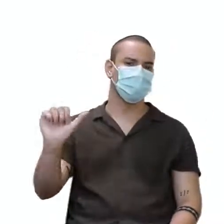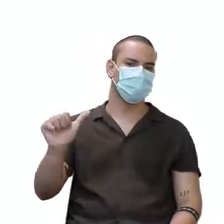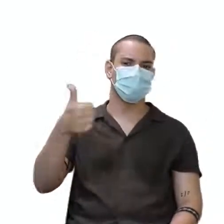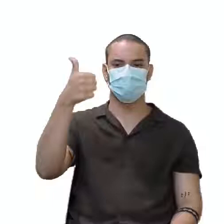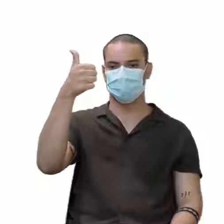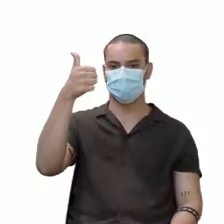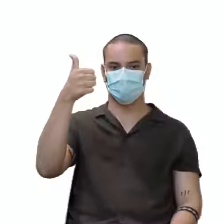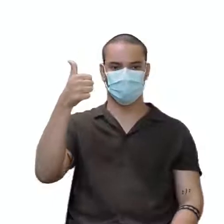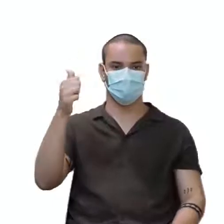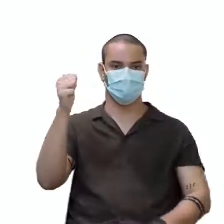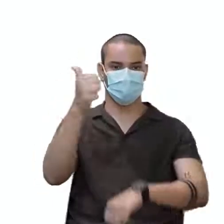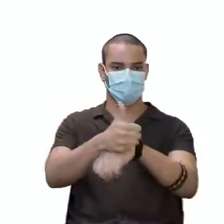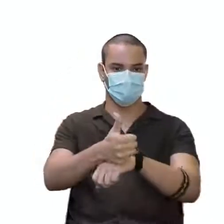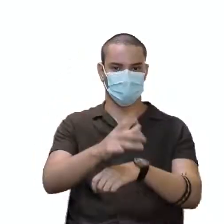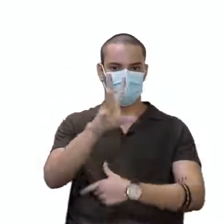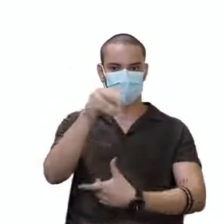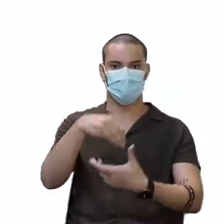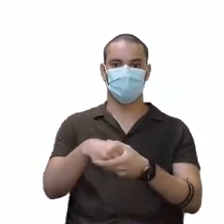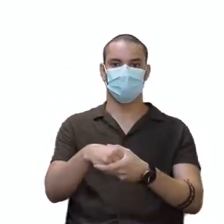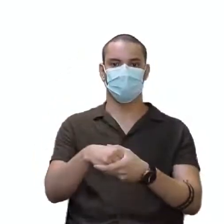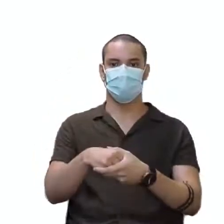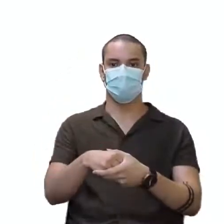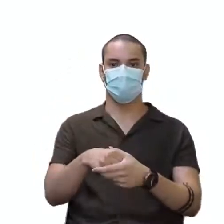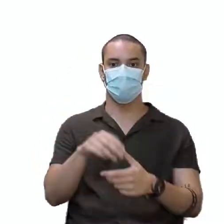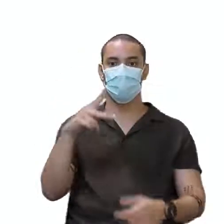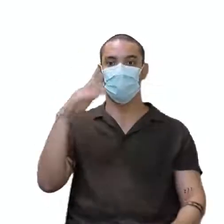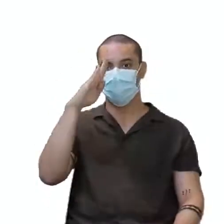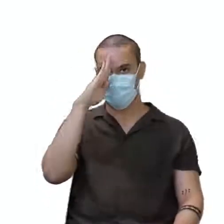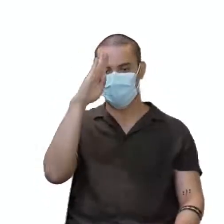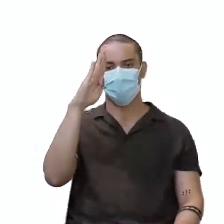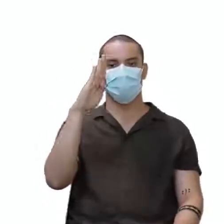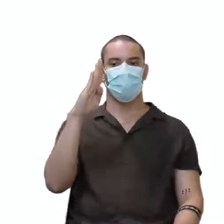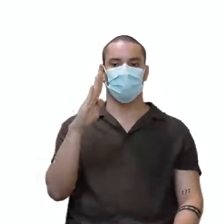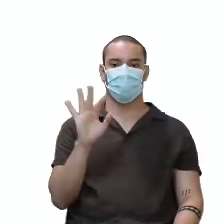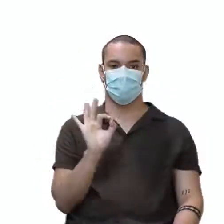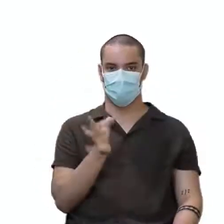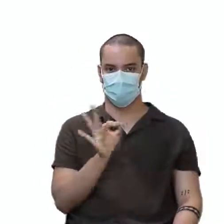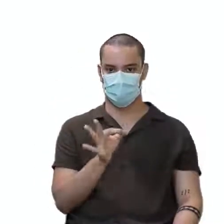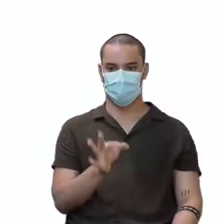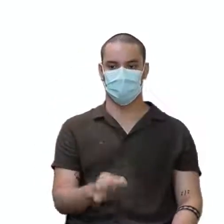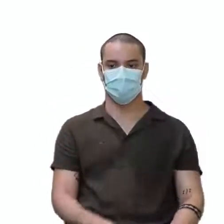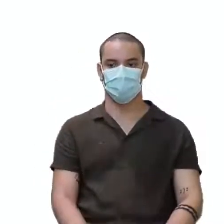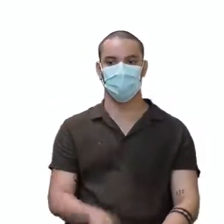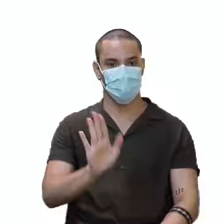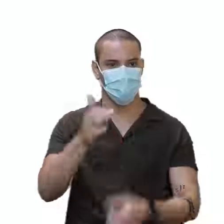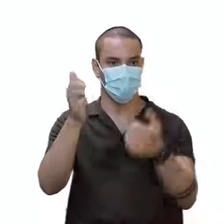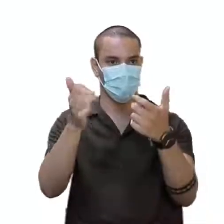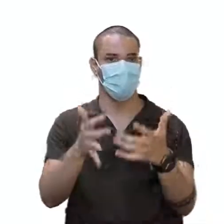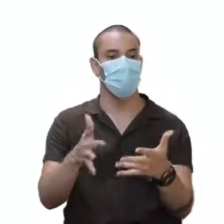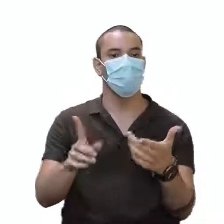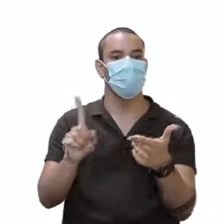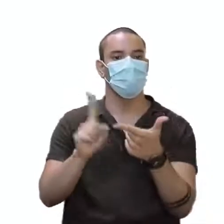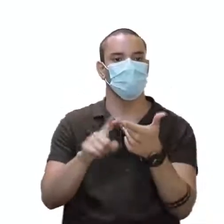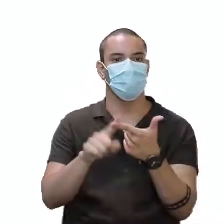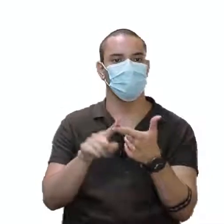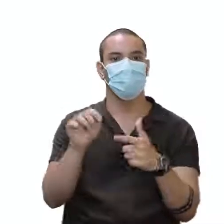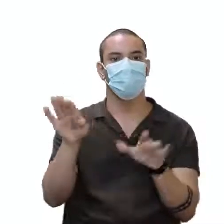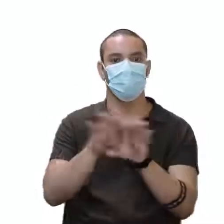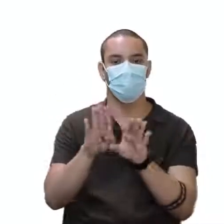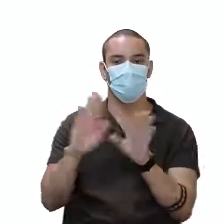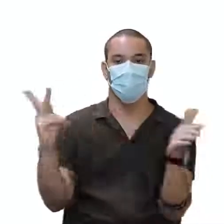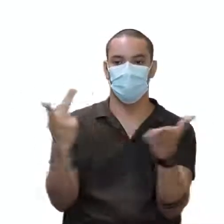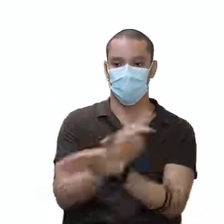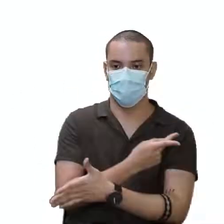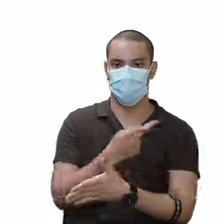primeiros seres e se instalarem, são chamados de organismos pioneiros. Perfeito, né? A gente falou isso aí. A atividade